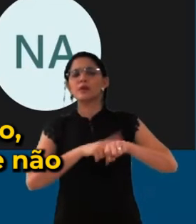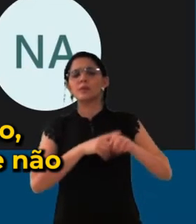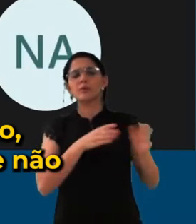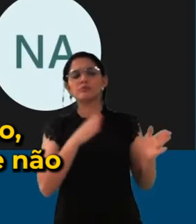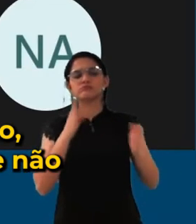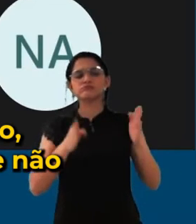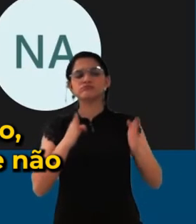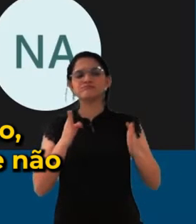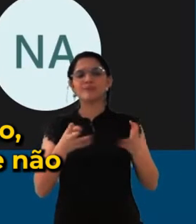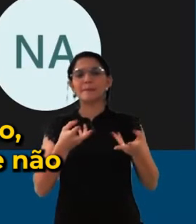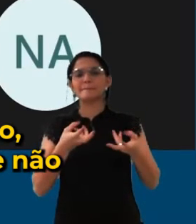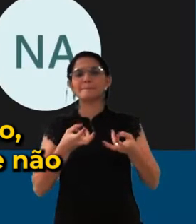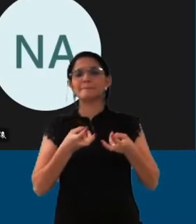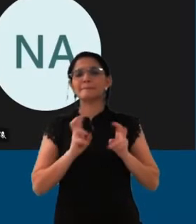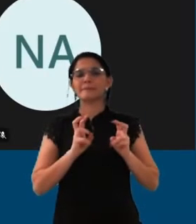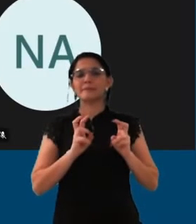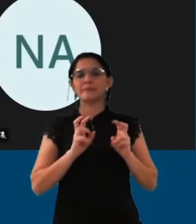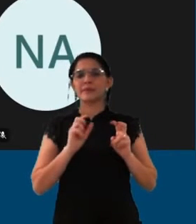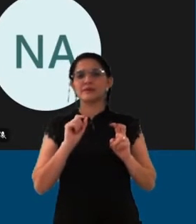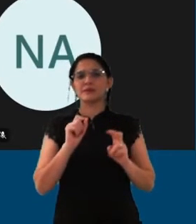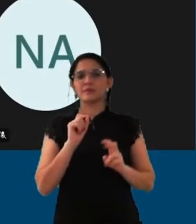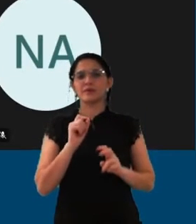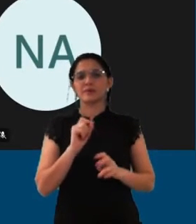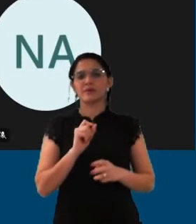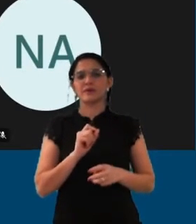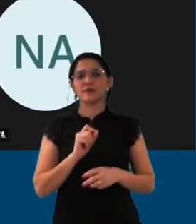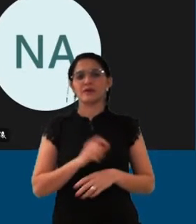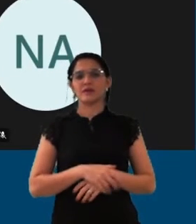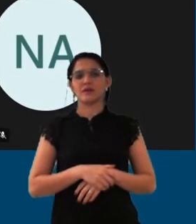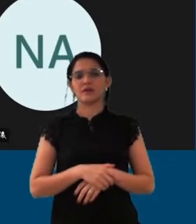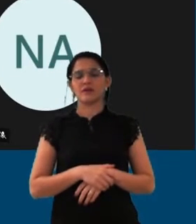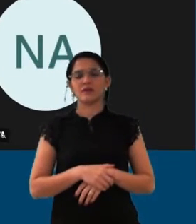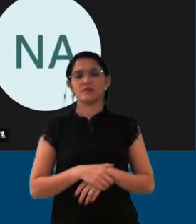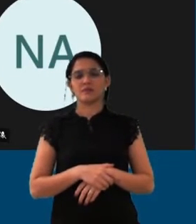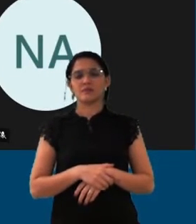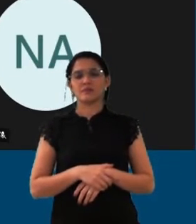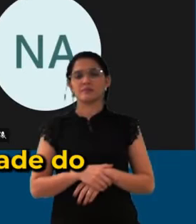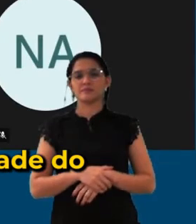que ela percebeu que não queria mais lavrar. Não era interessante nem